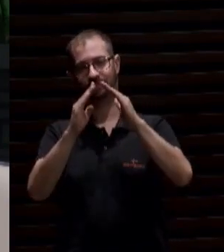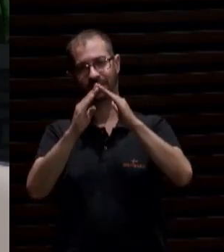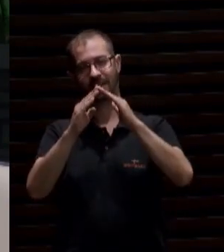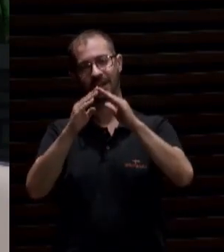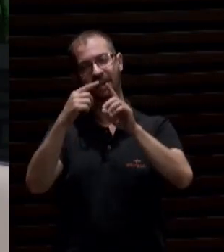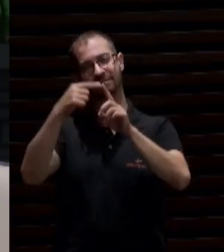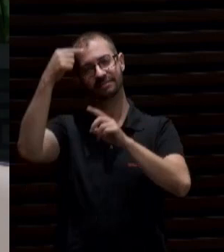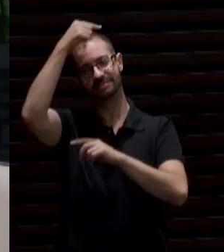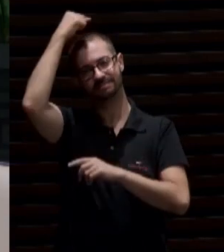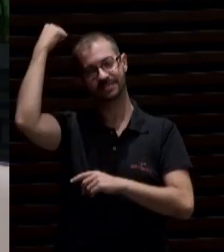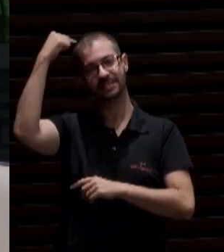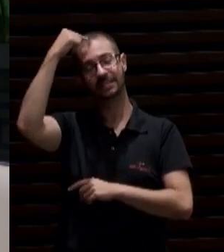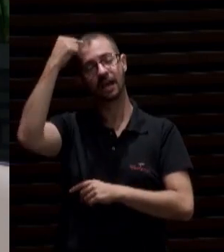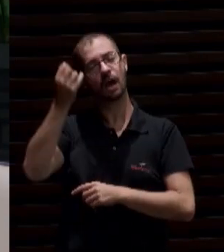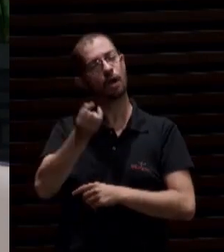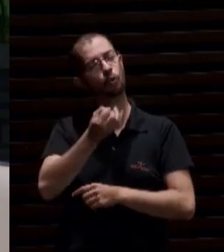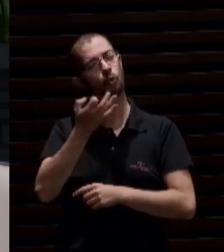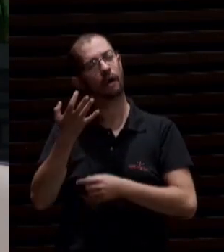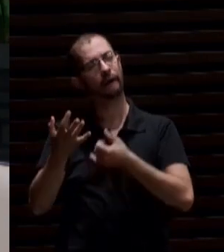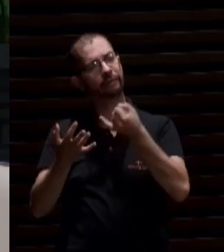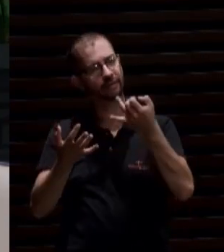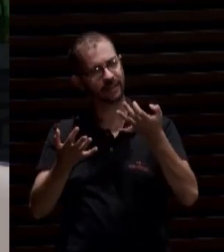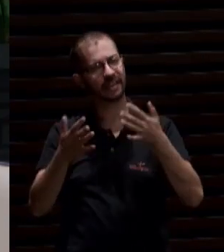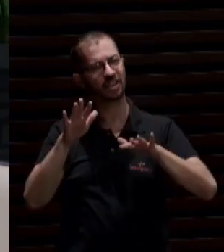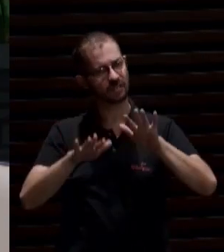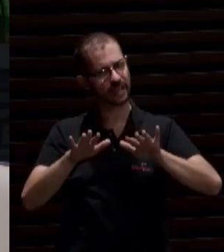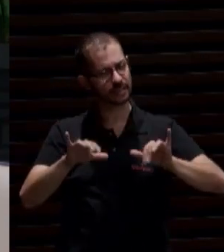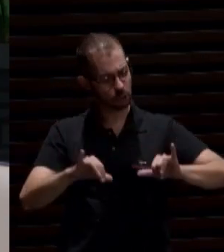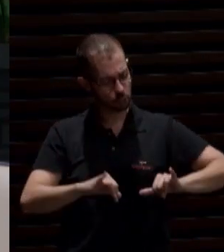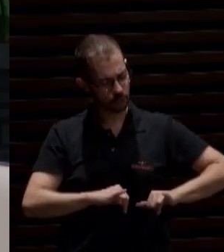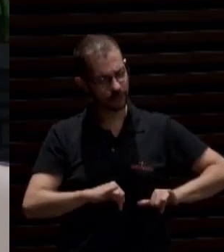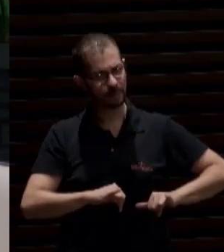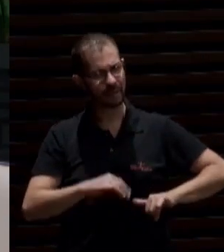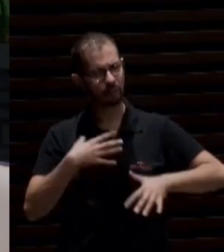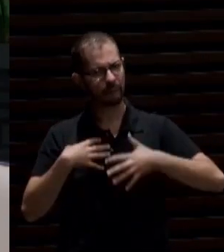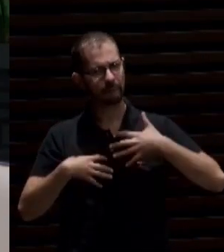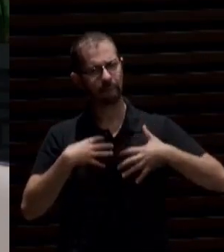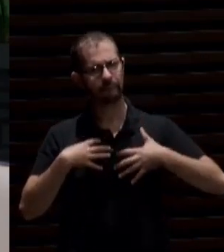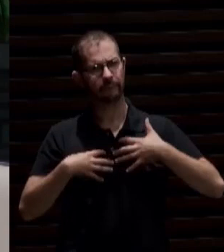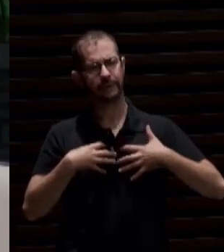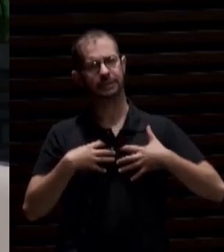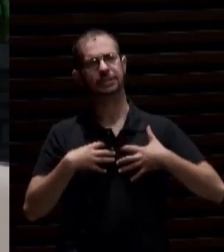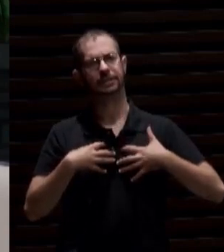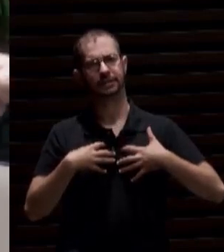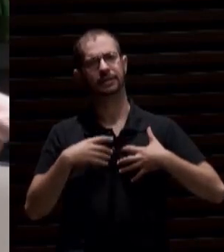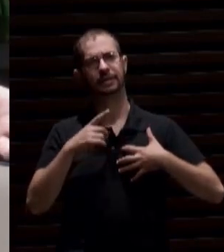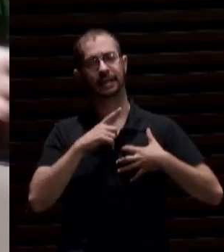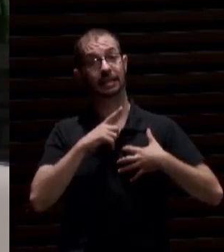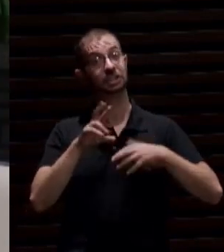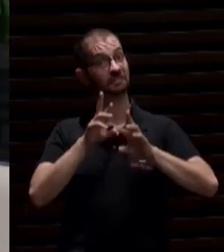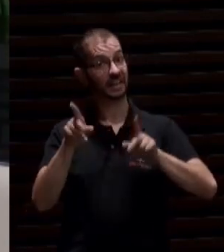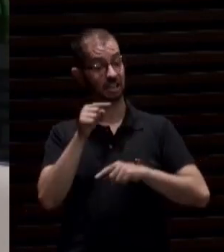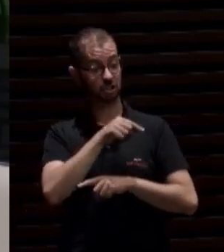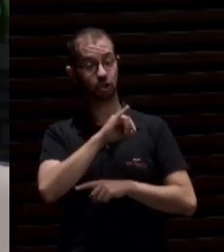irmãos, quantas são as vezes que diante do sofrimento, que em vários momentos nem é tão grande quanto o sofrimento que Jonas passou,